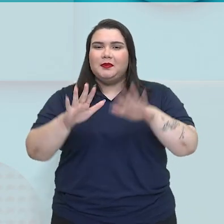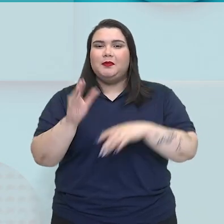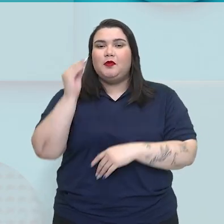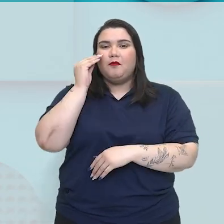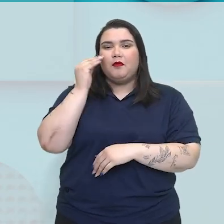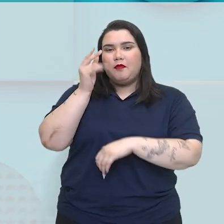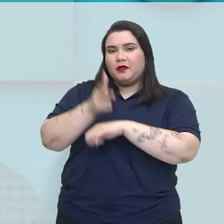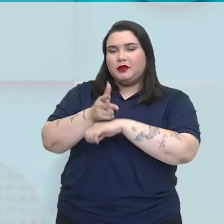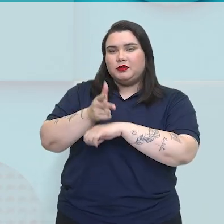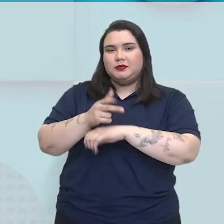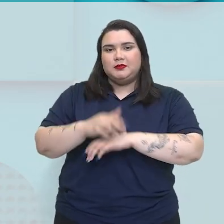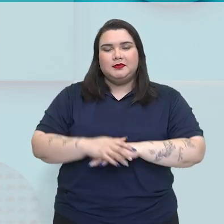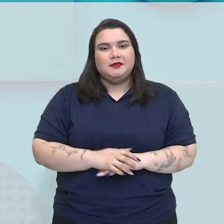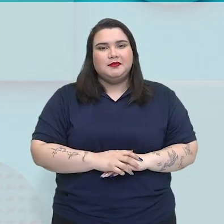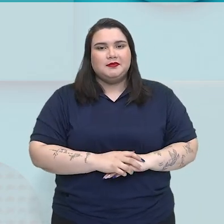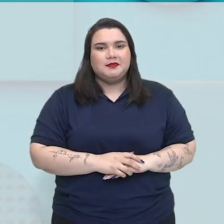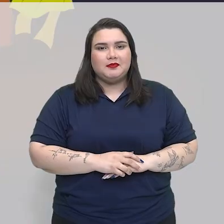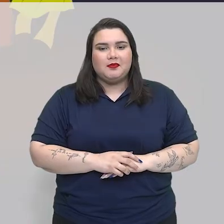um VT.